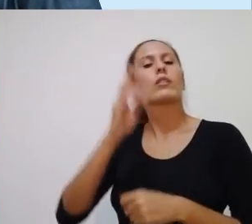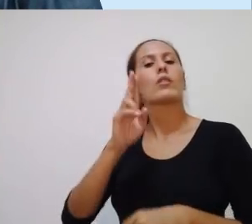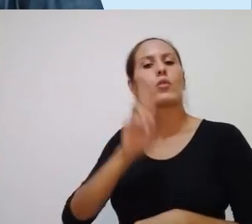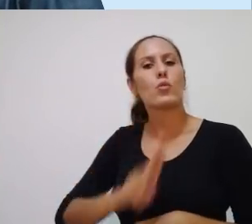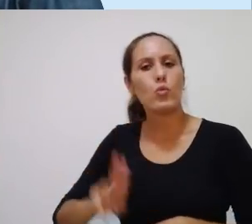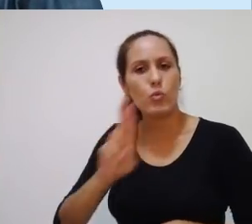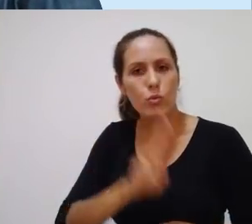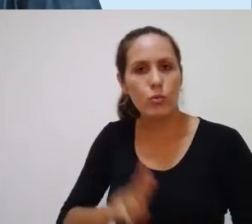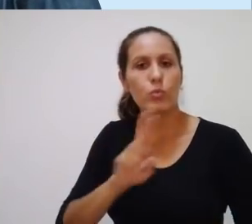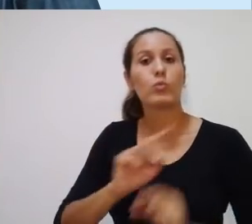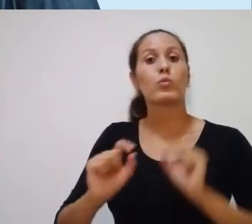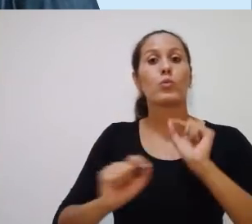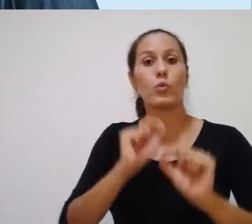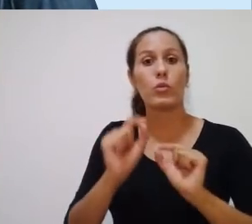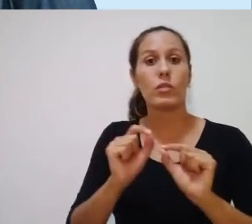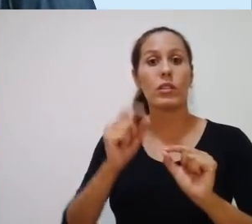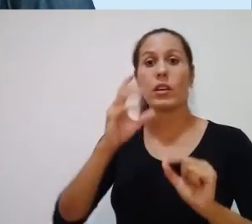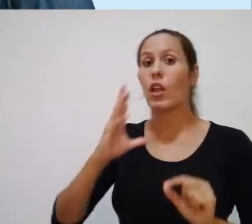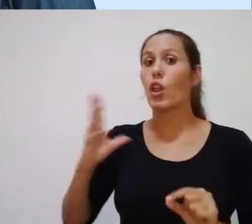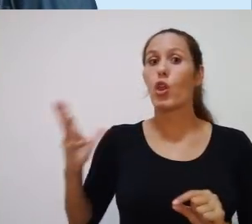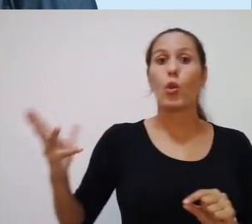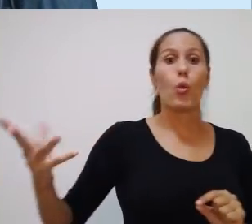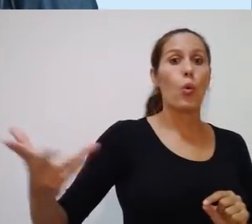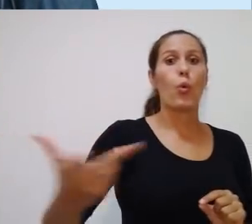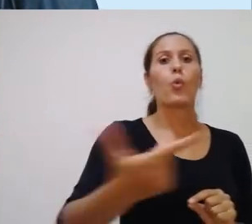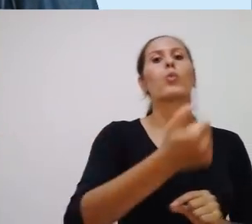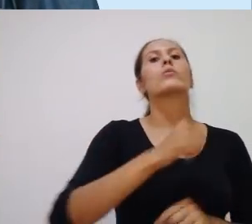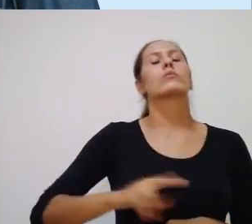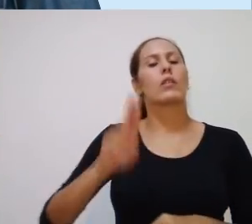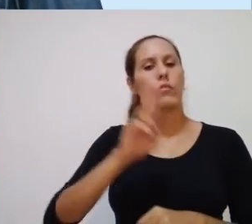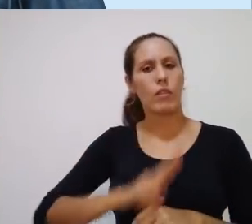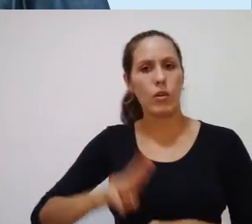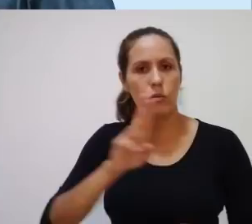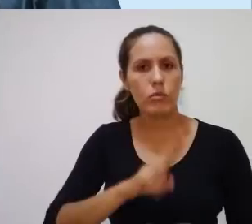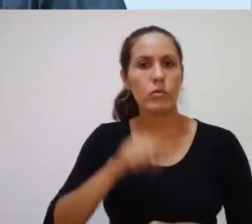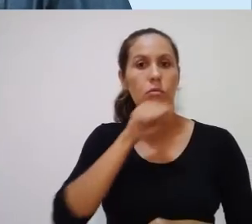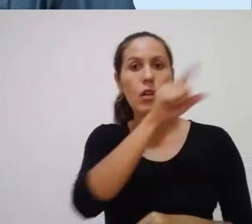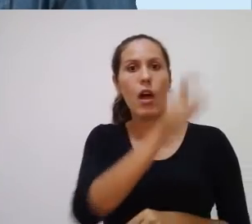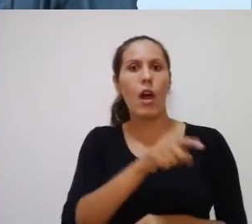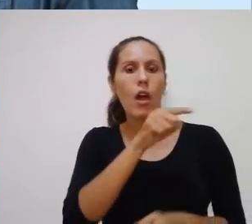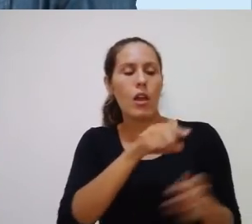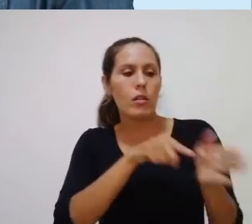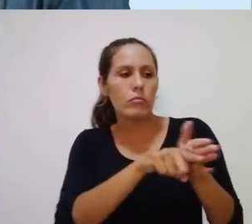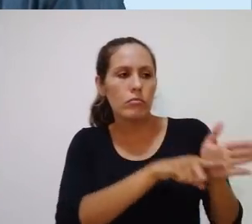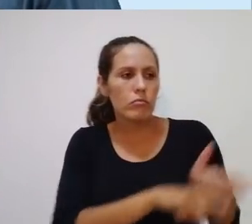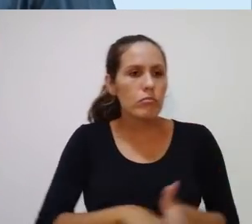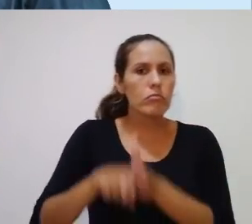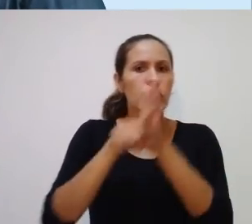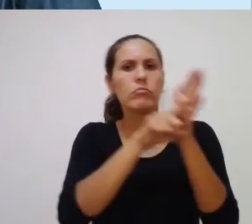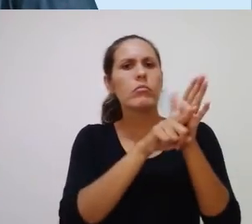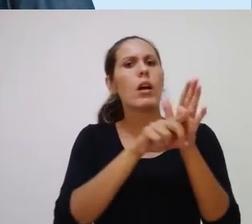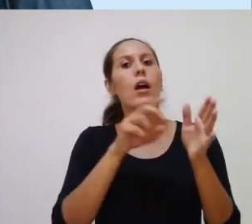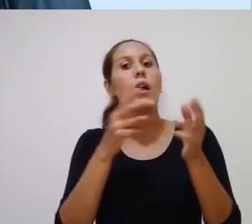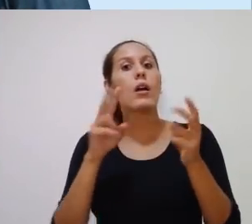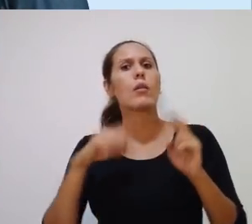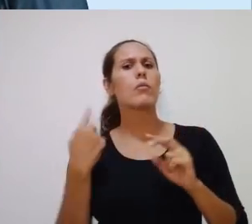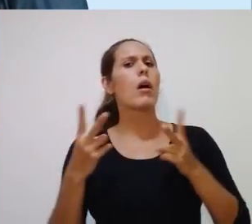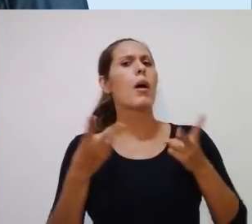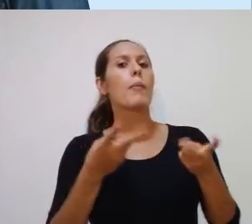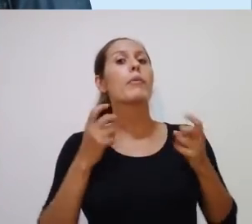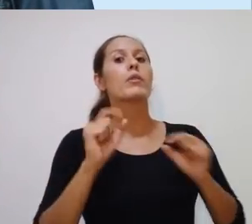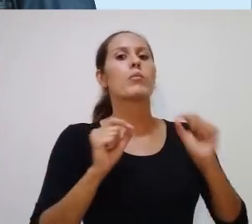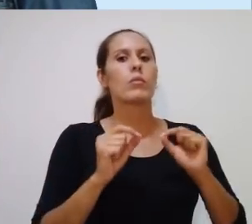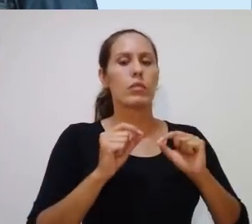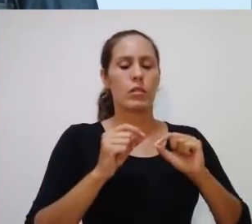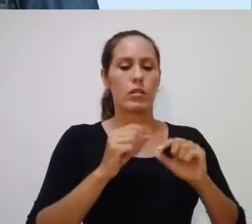criança, gente, estava utilizando o cálcio para a nutrição. E o trabalho dessa menina fez com que o pessoal percebesse que o cálcio não era absorvido pelo